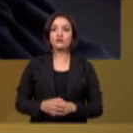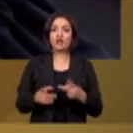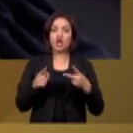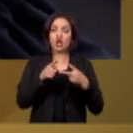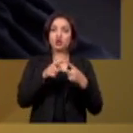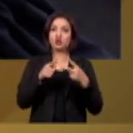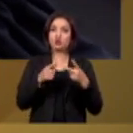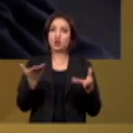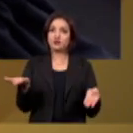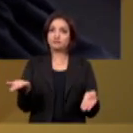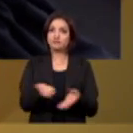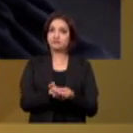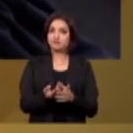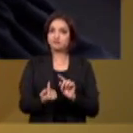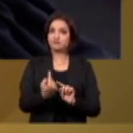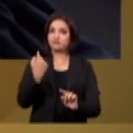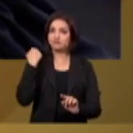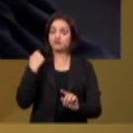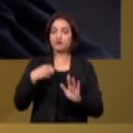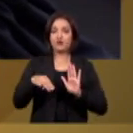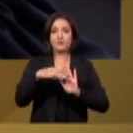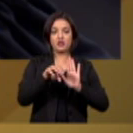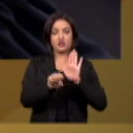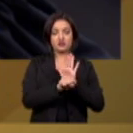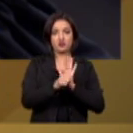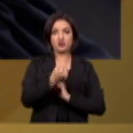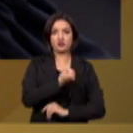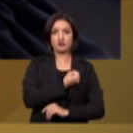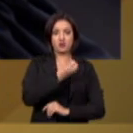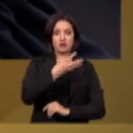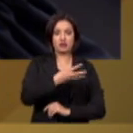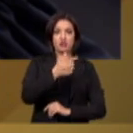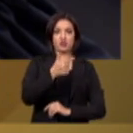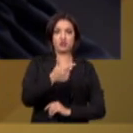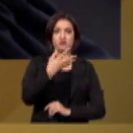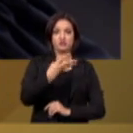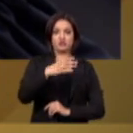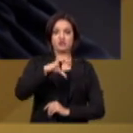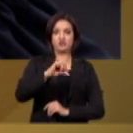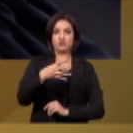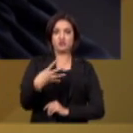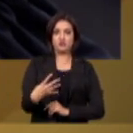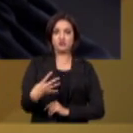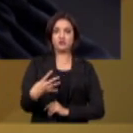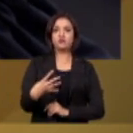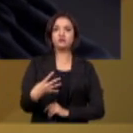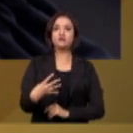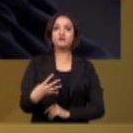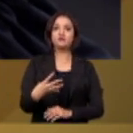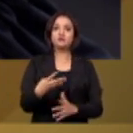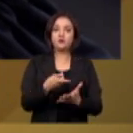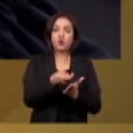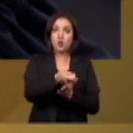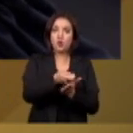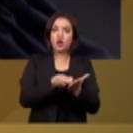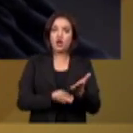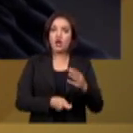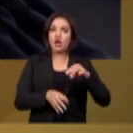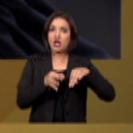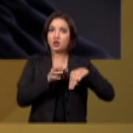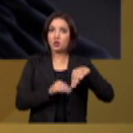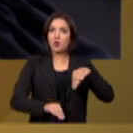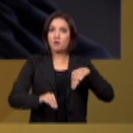dois presidentes o mandado de segurança 32 1494 uso relator